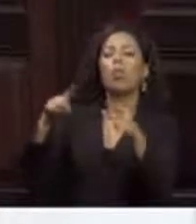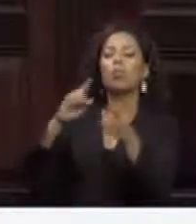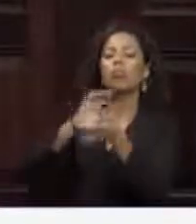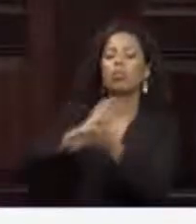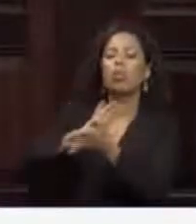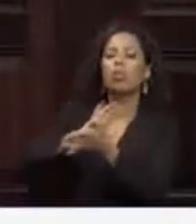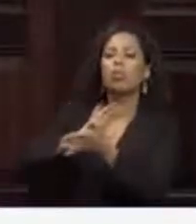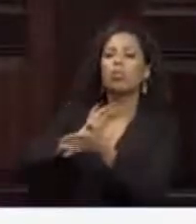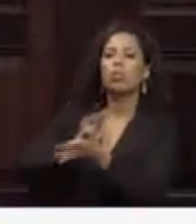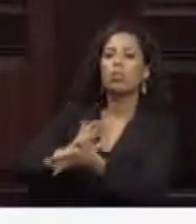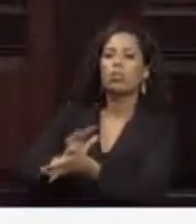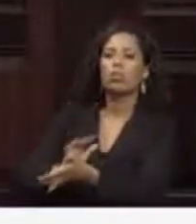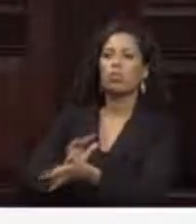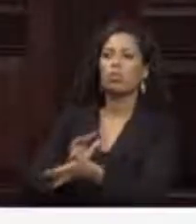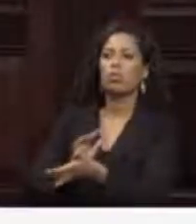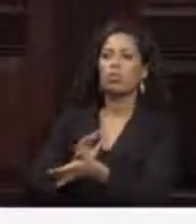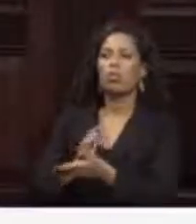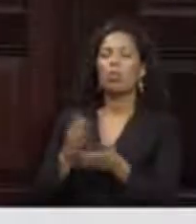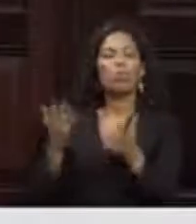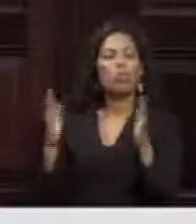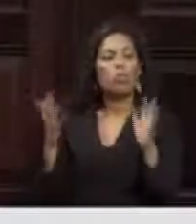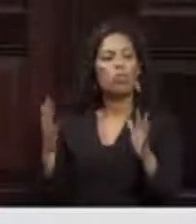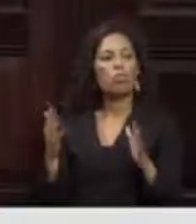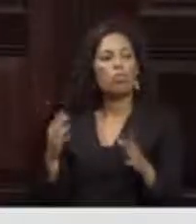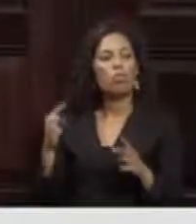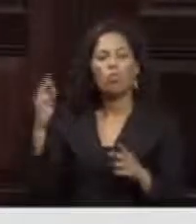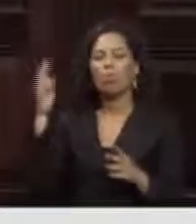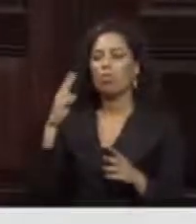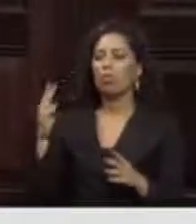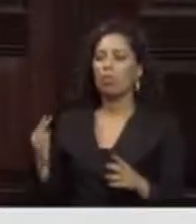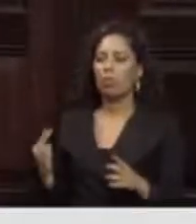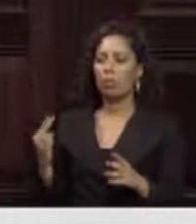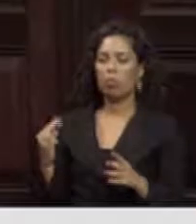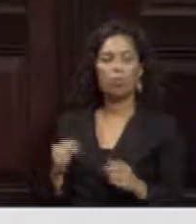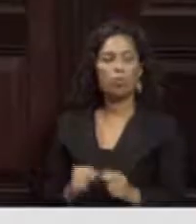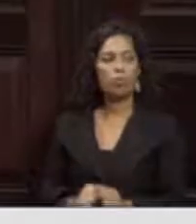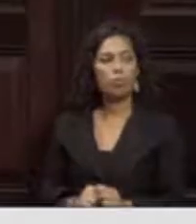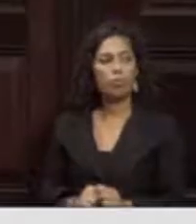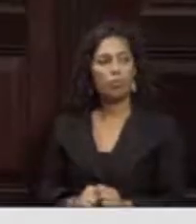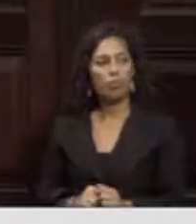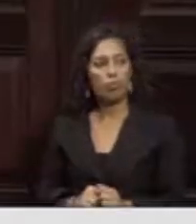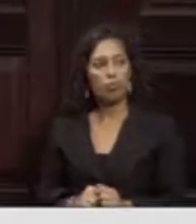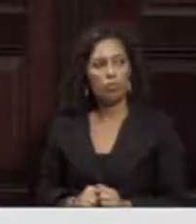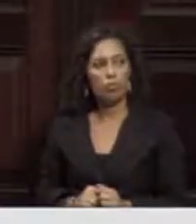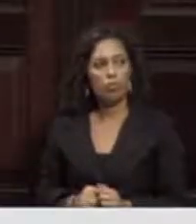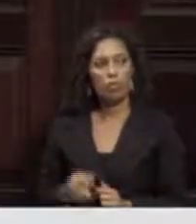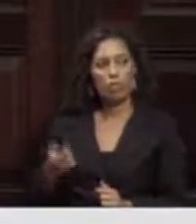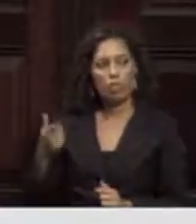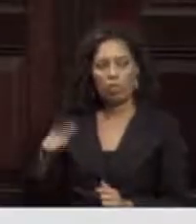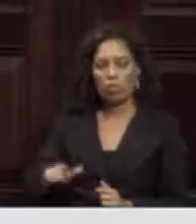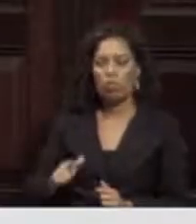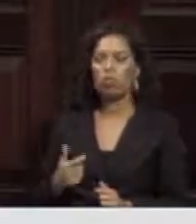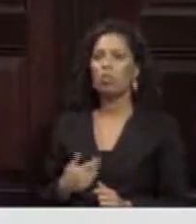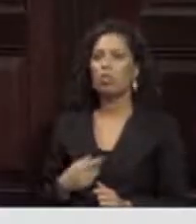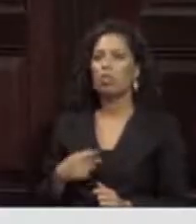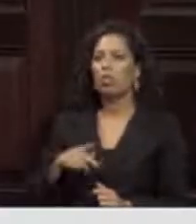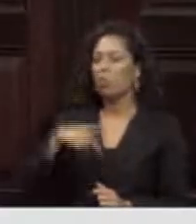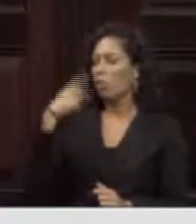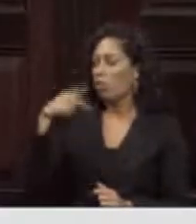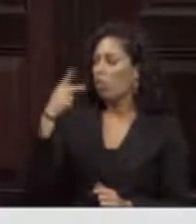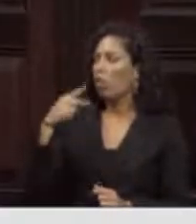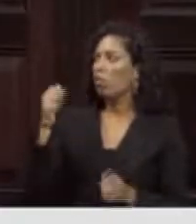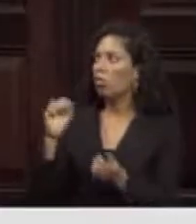a impunidade. Eu agradeço, deputado Mink, e encerro de novo me dirigindo aos trabalhadores da